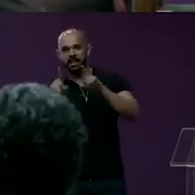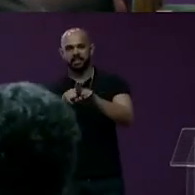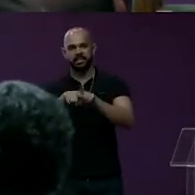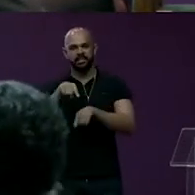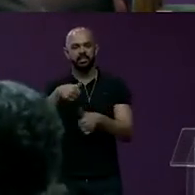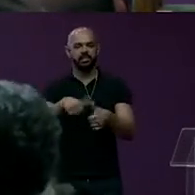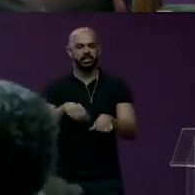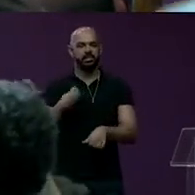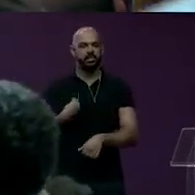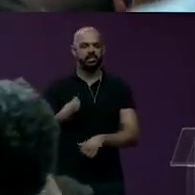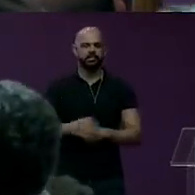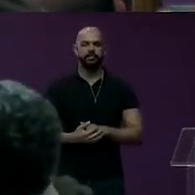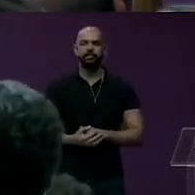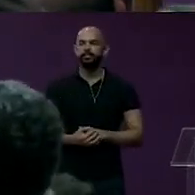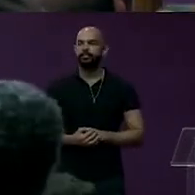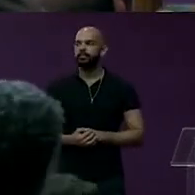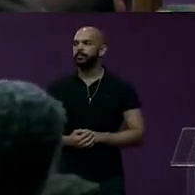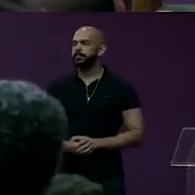estão aqui.